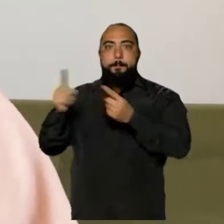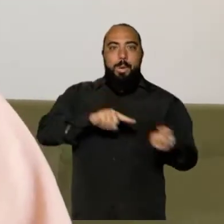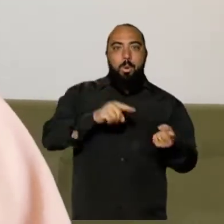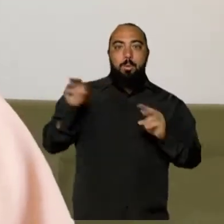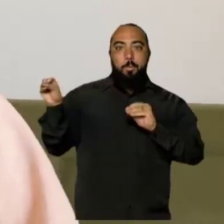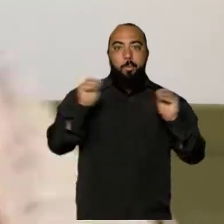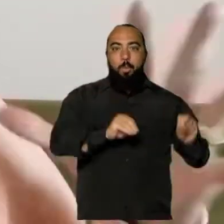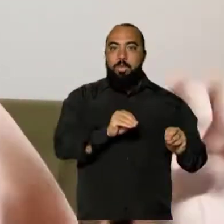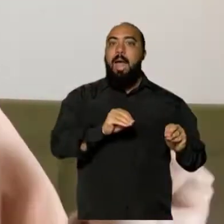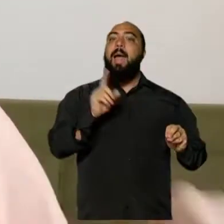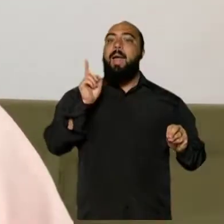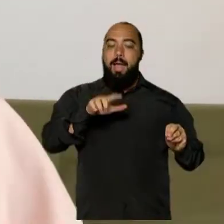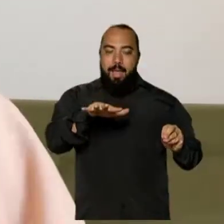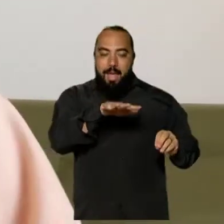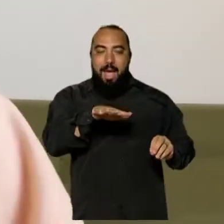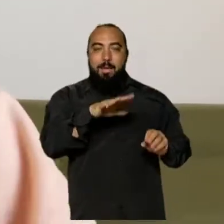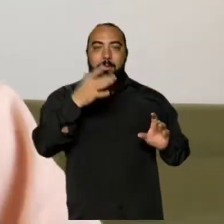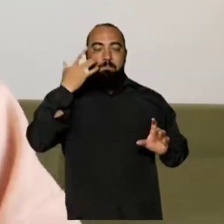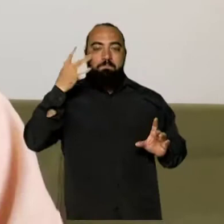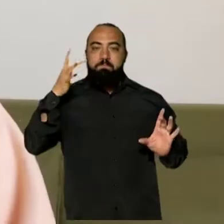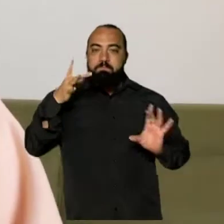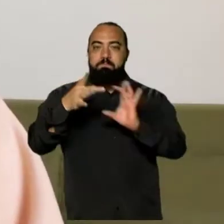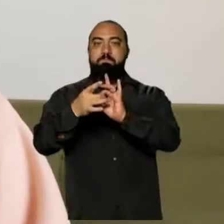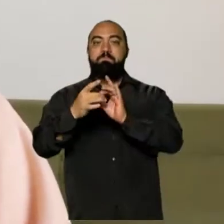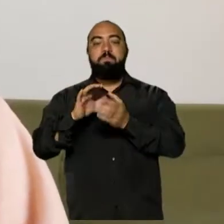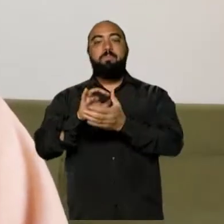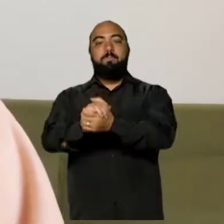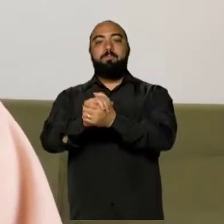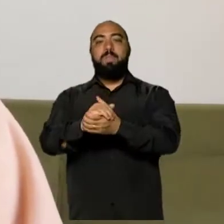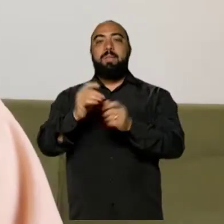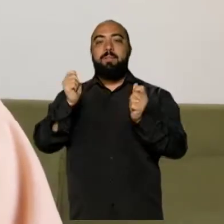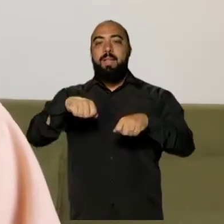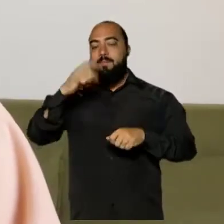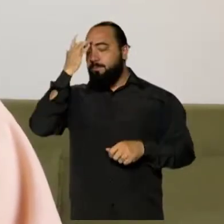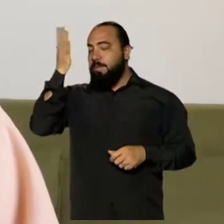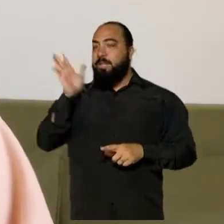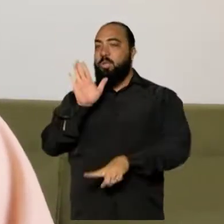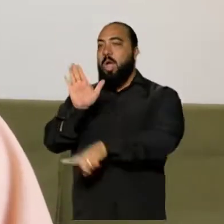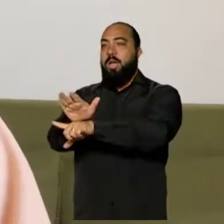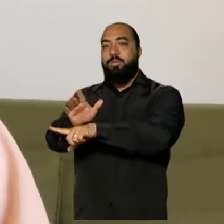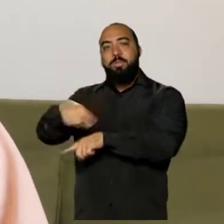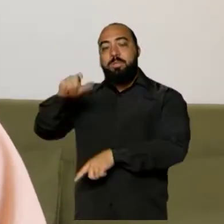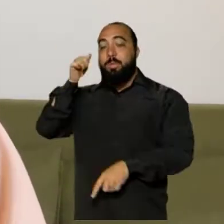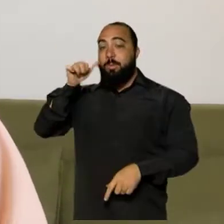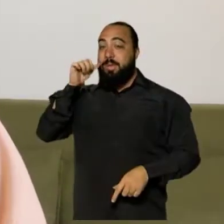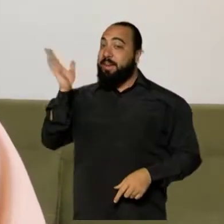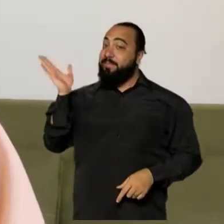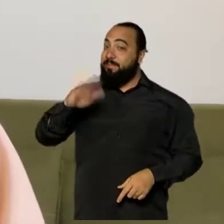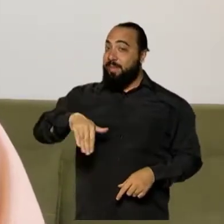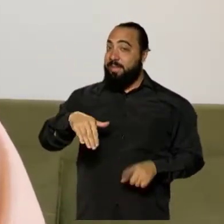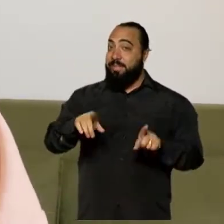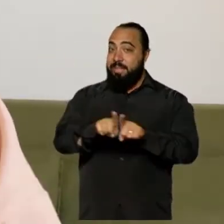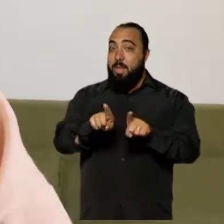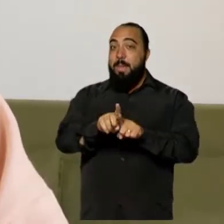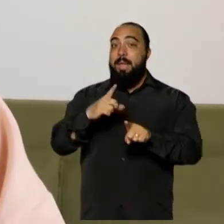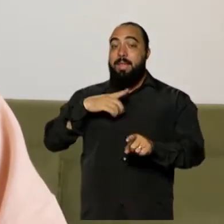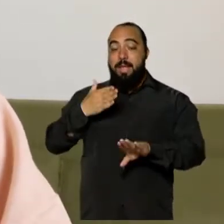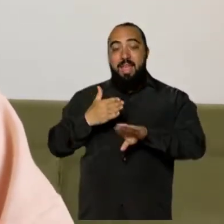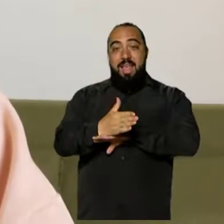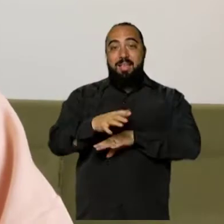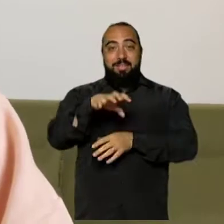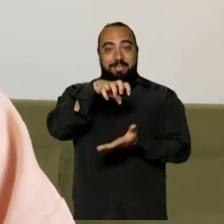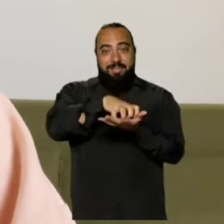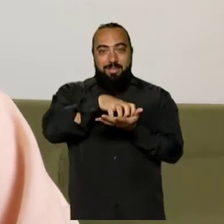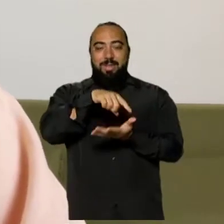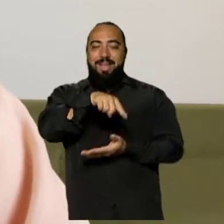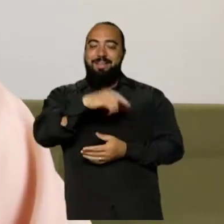e a gente tenta dar as mãos, facilitar o caminho dessa mulherada que está vindo aí e que está entrando nesse setor, que é um